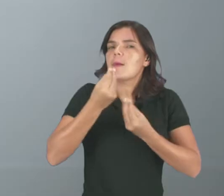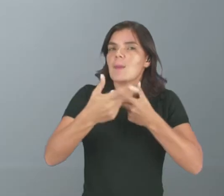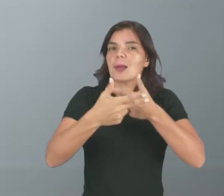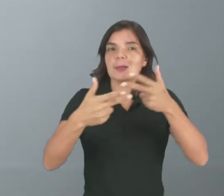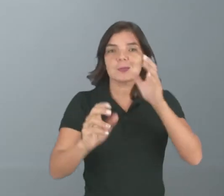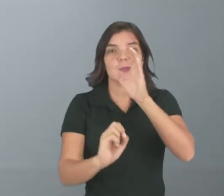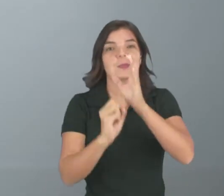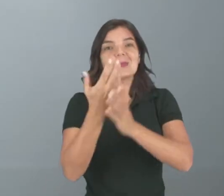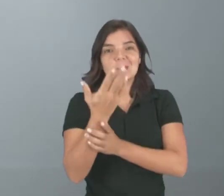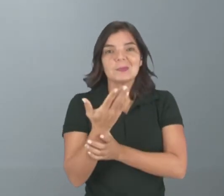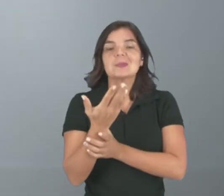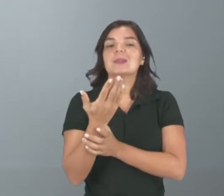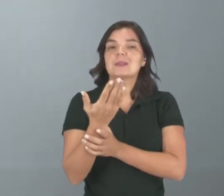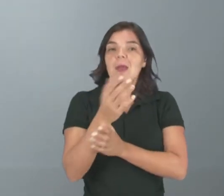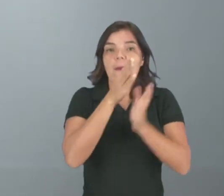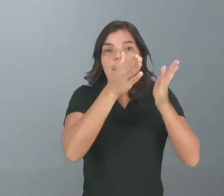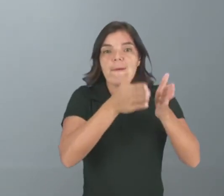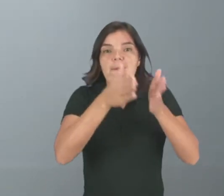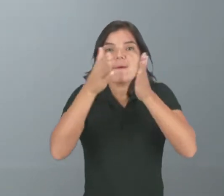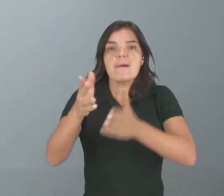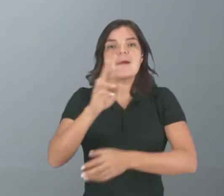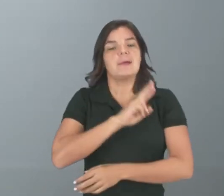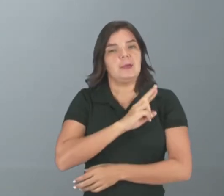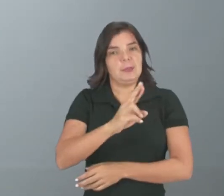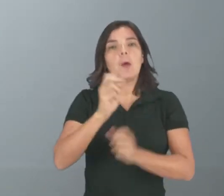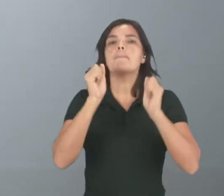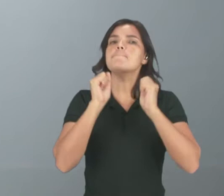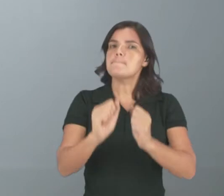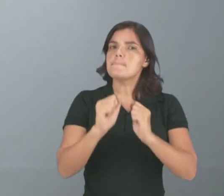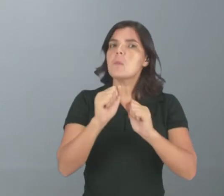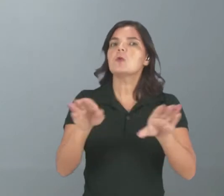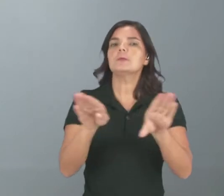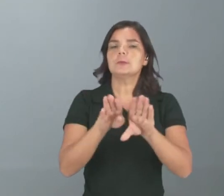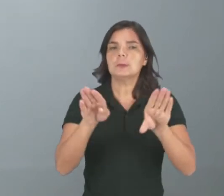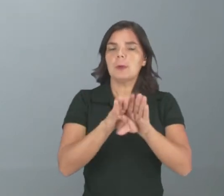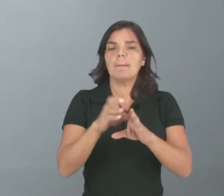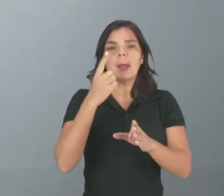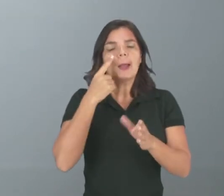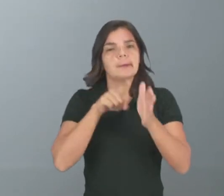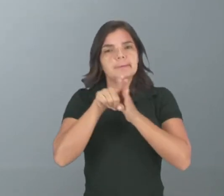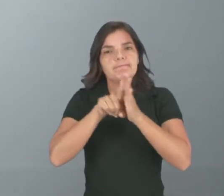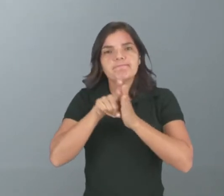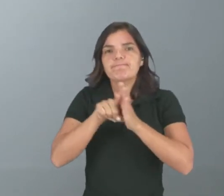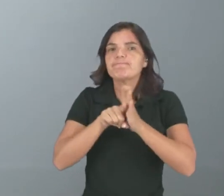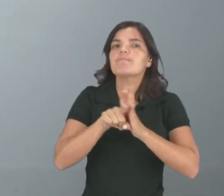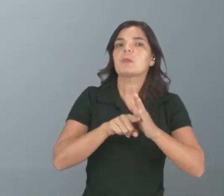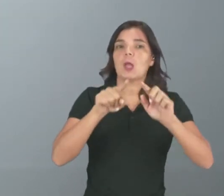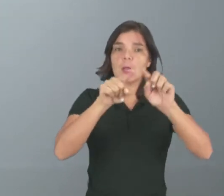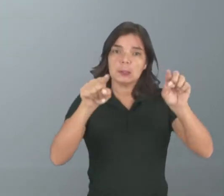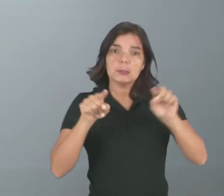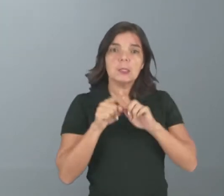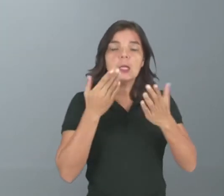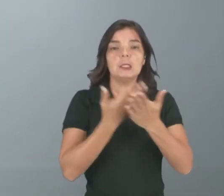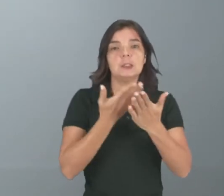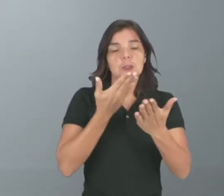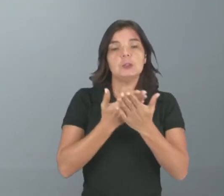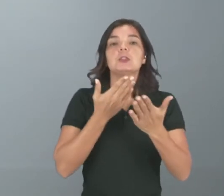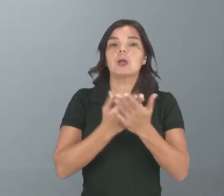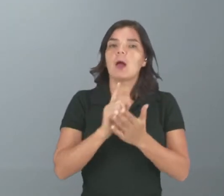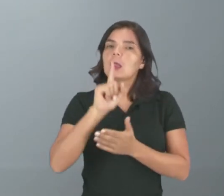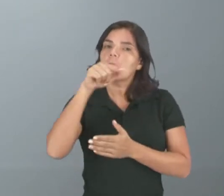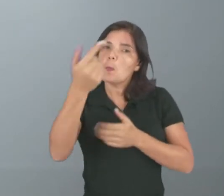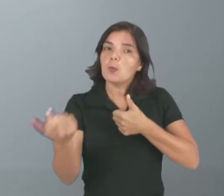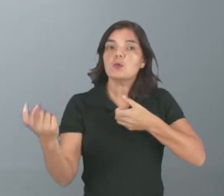coisas acontecem em cada religião. Você pode estar fazendo um levantamento na sua sala de aula quando voltarmos, né, depois